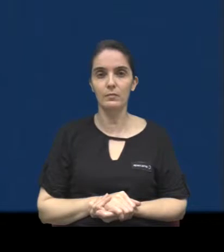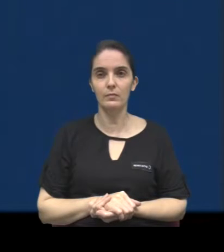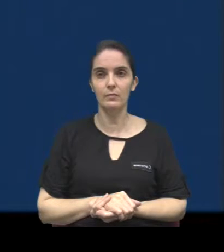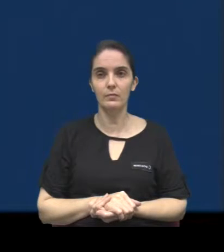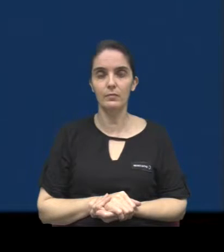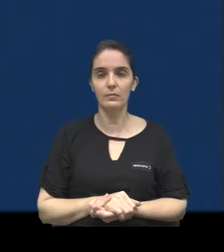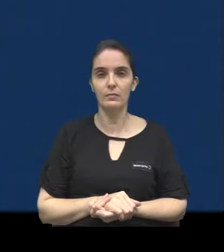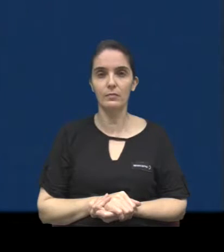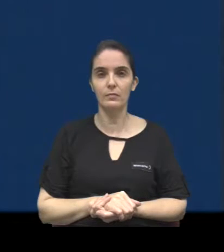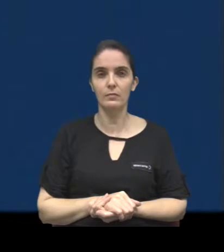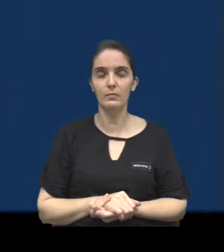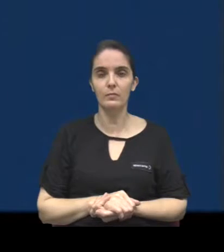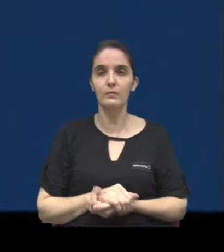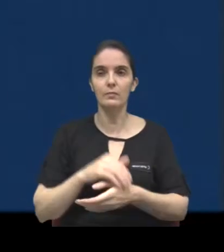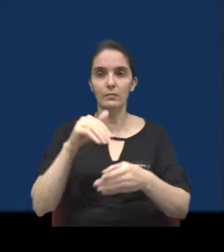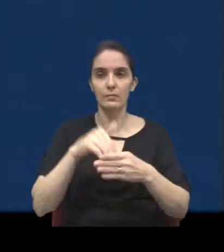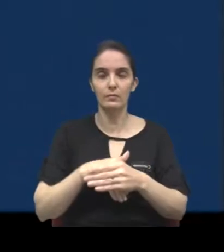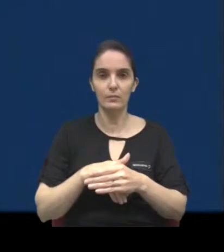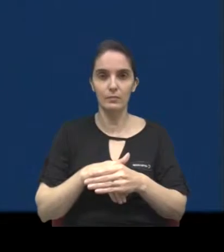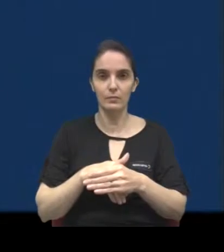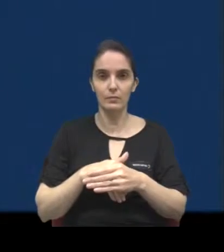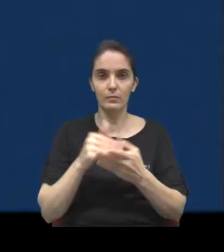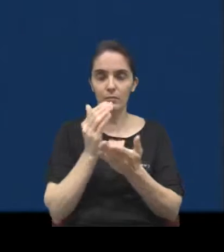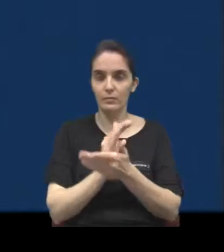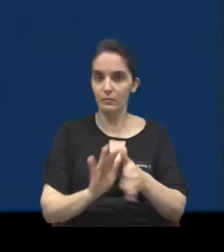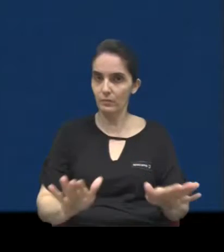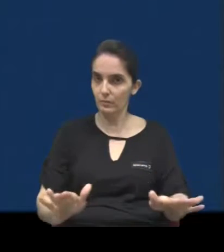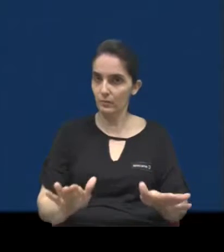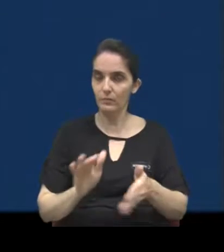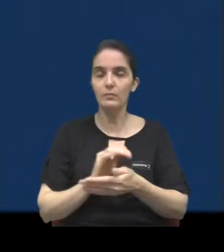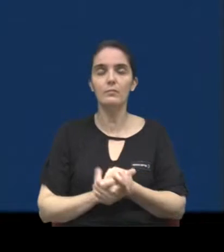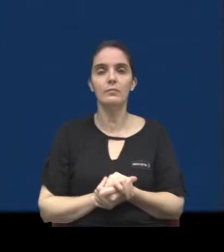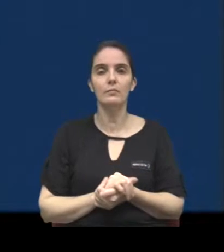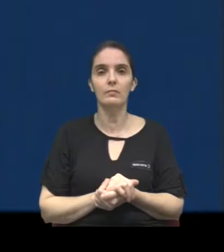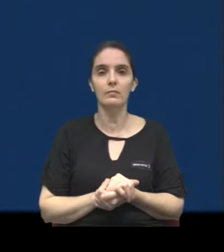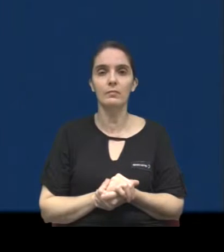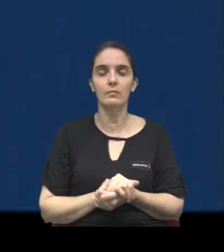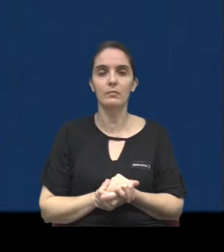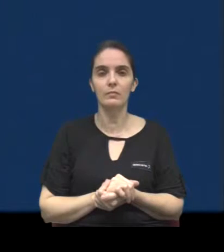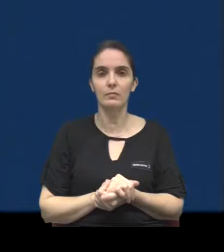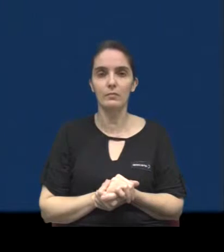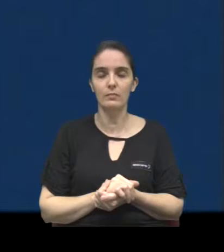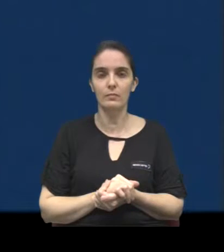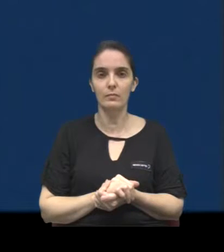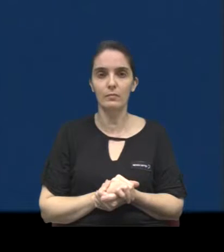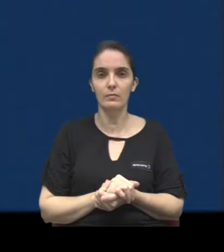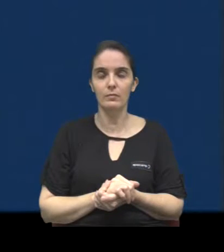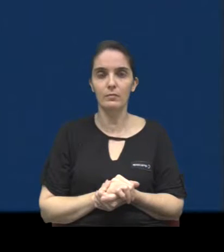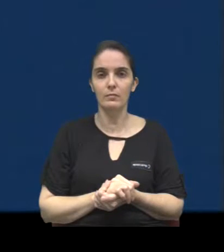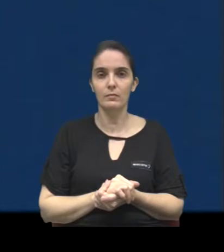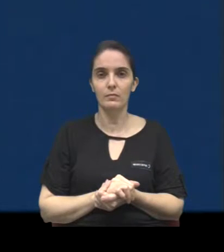A votação está encerrada. Desejo justificar.